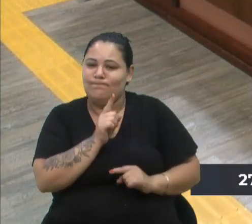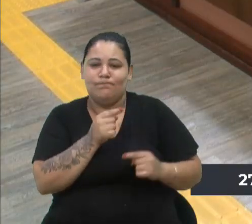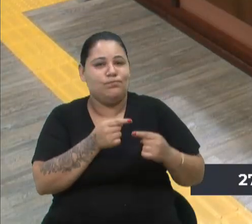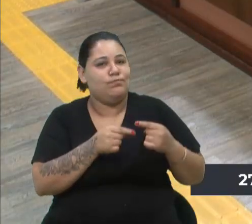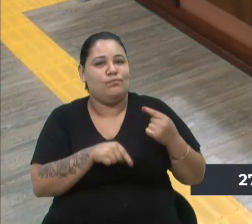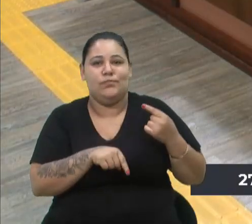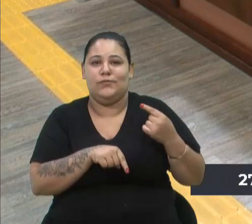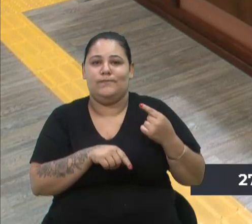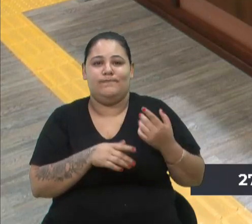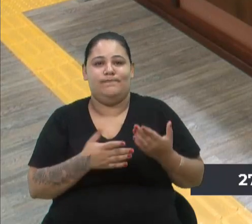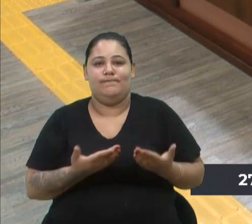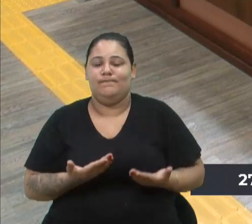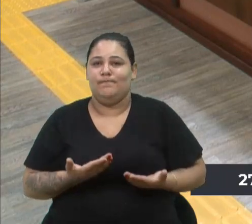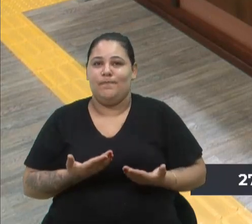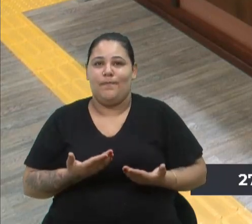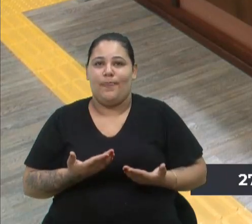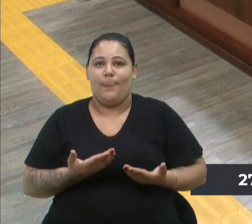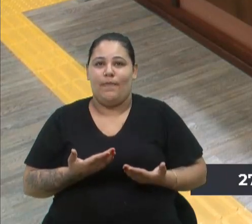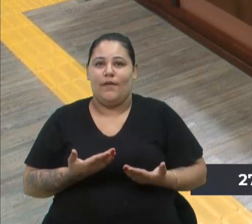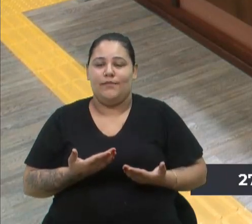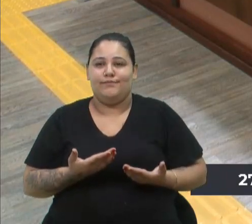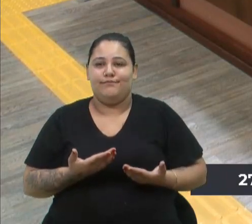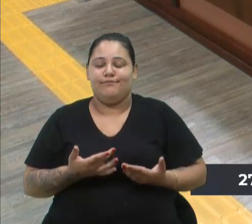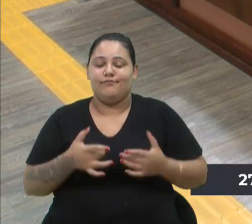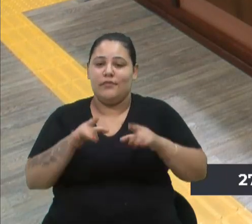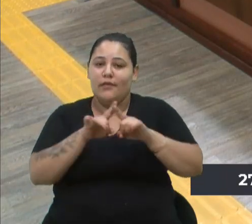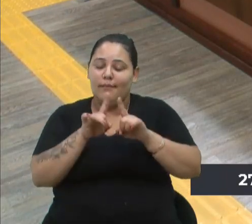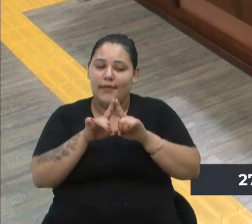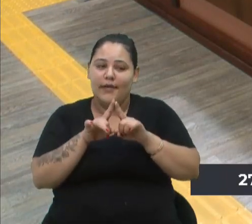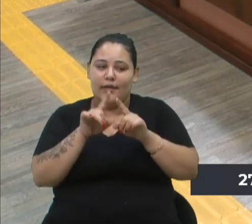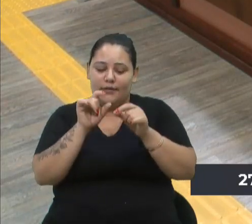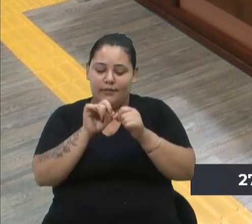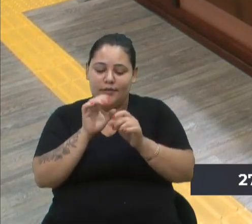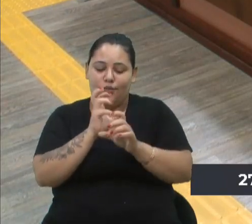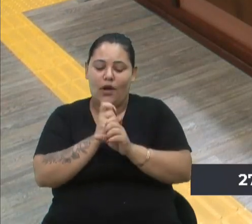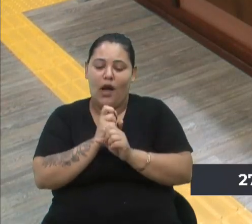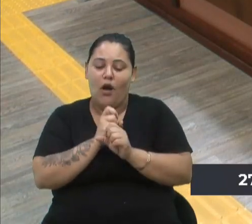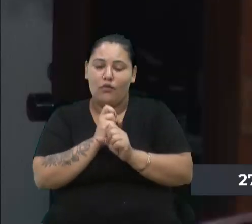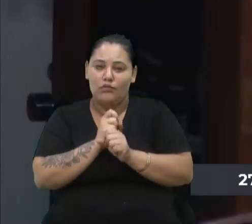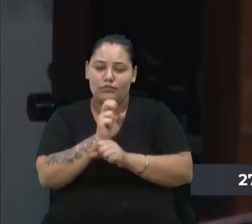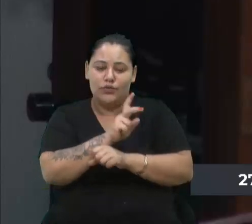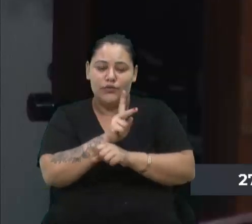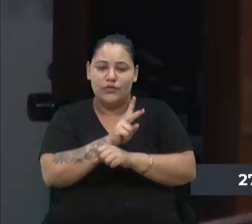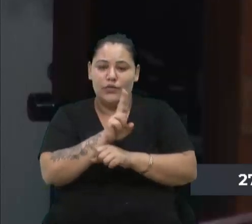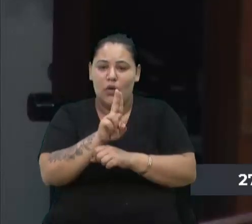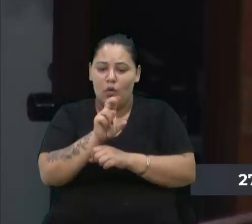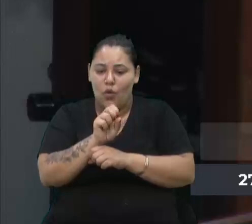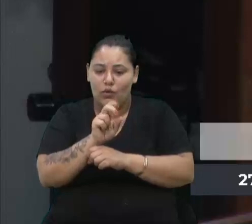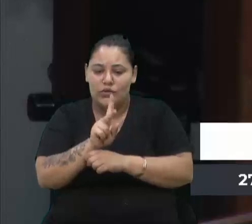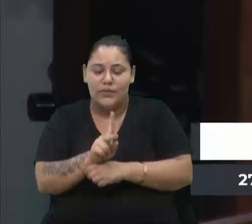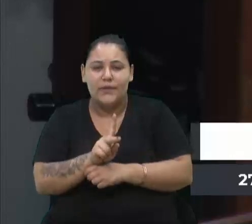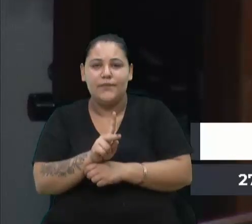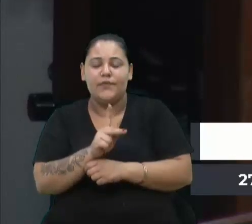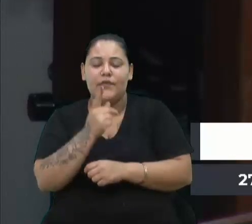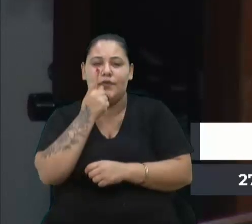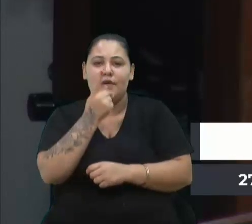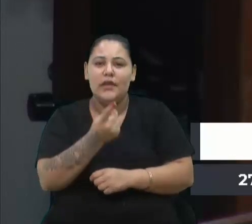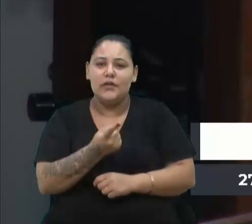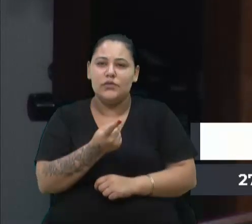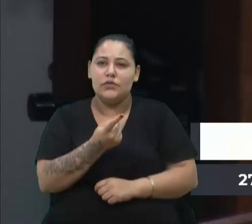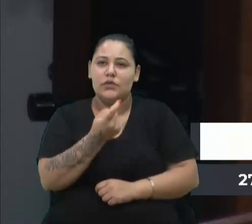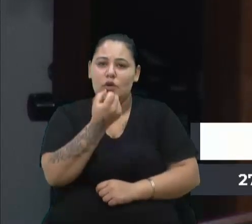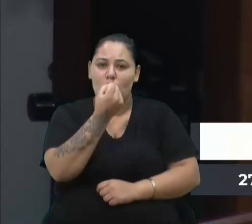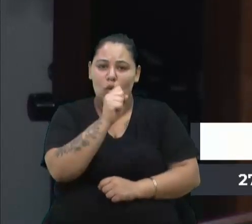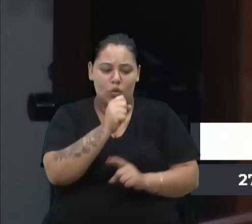Pois é, vereador Zanquim, e inclusive ele fez um cálculo, esse professor da USP, dizendo que